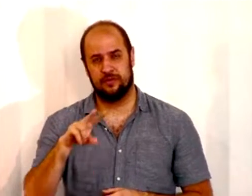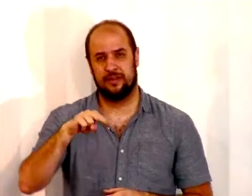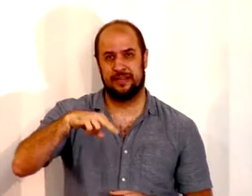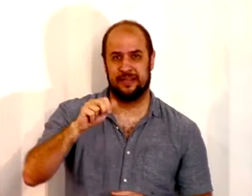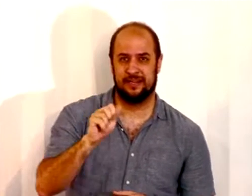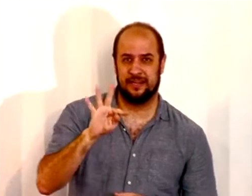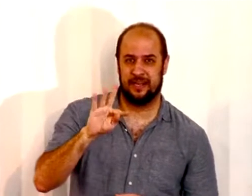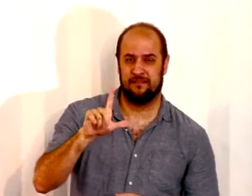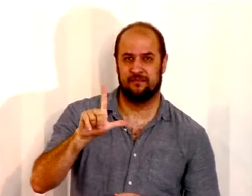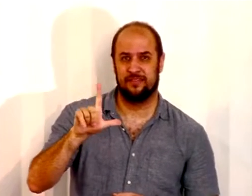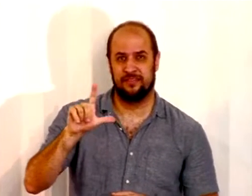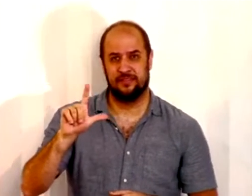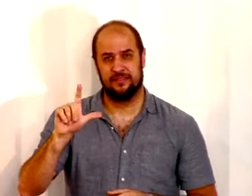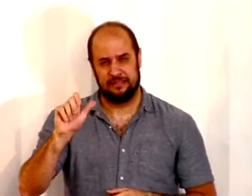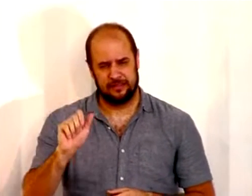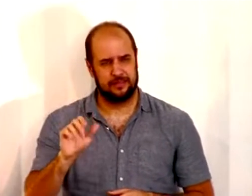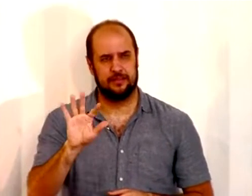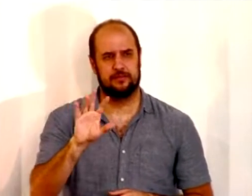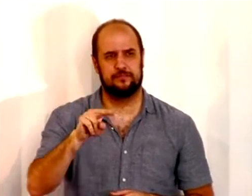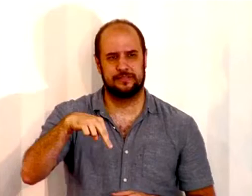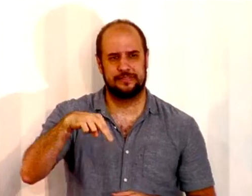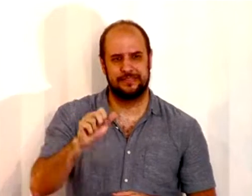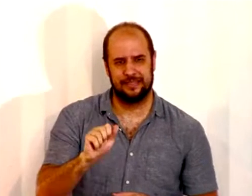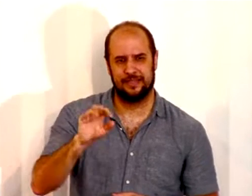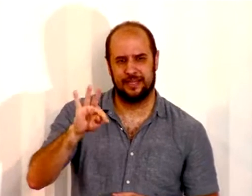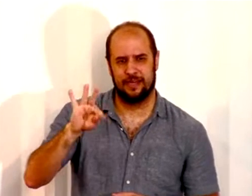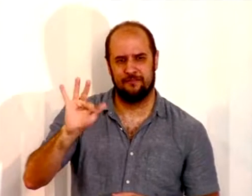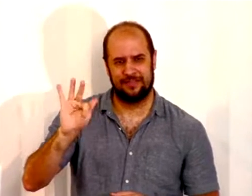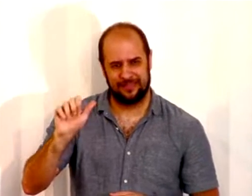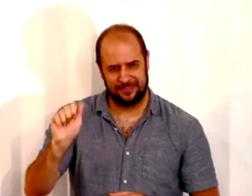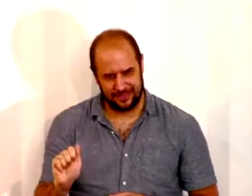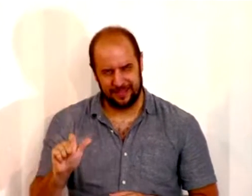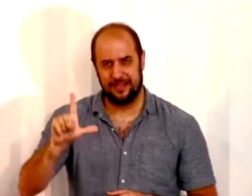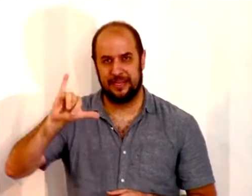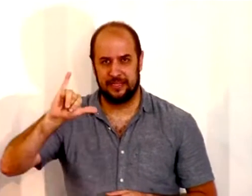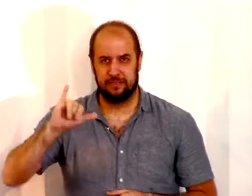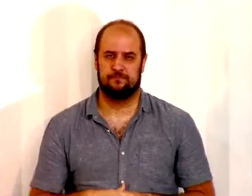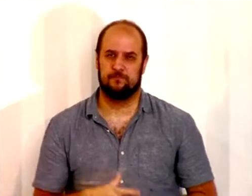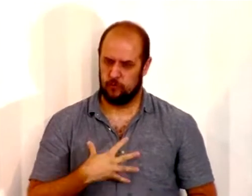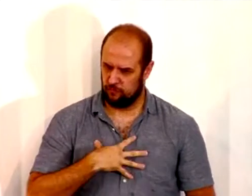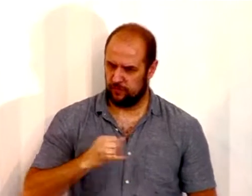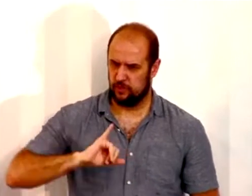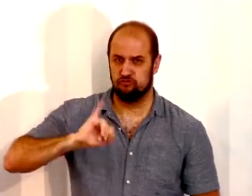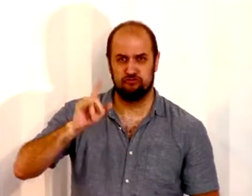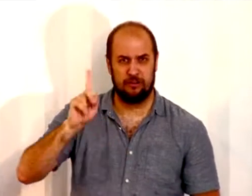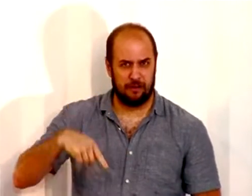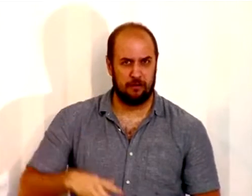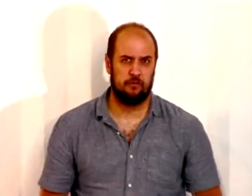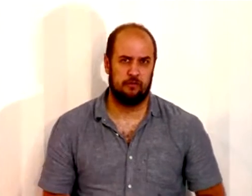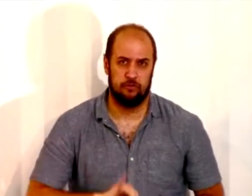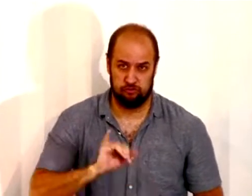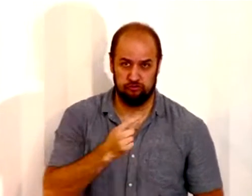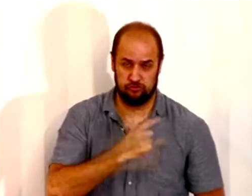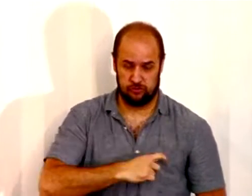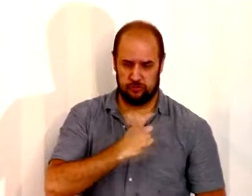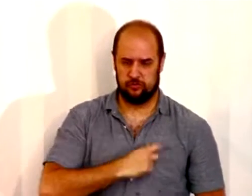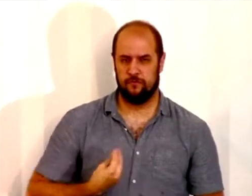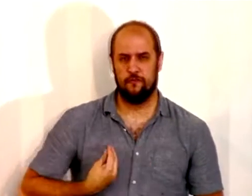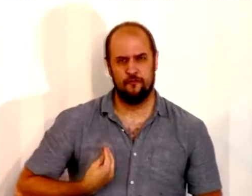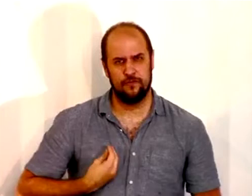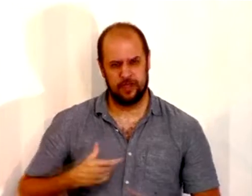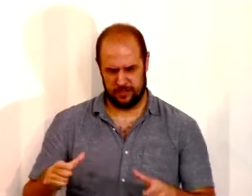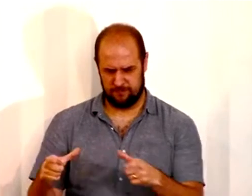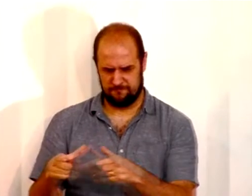Entre os filhos de Jacó, esses também eram seus filhos. E eles habitavam naquela região ali, próximo